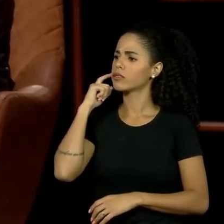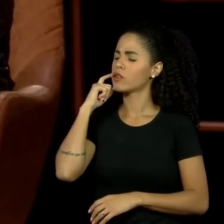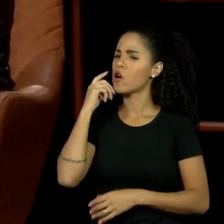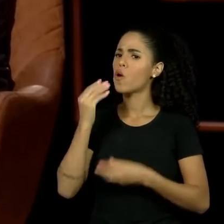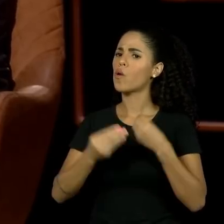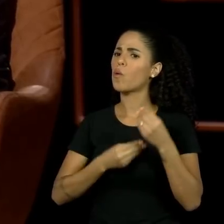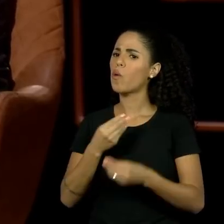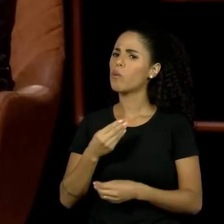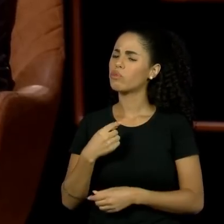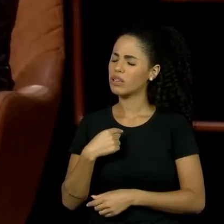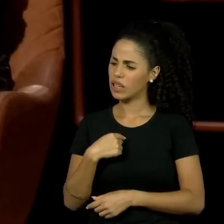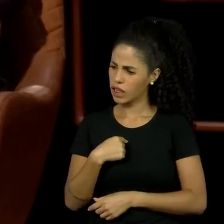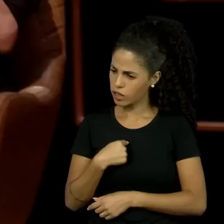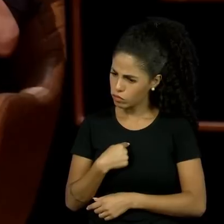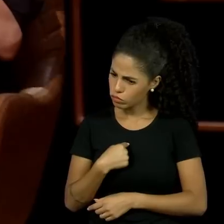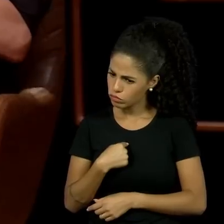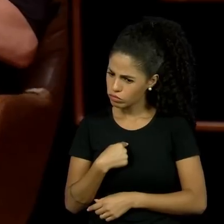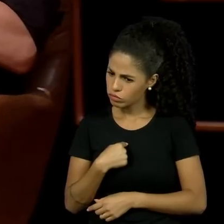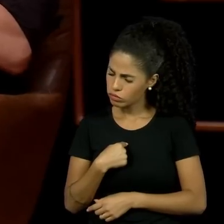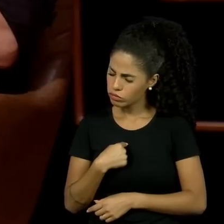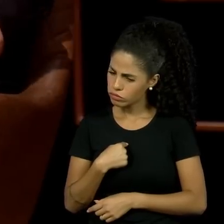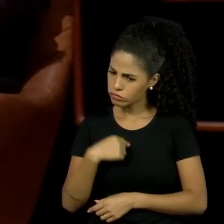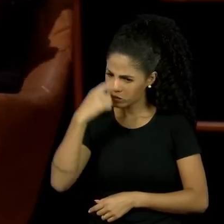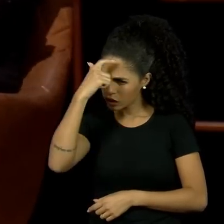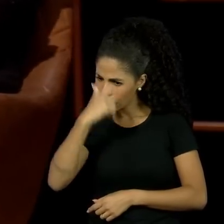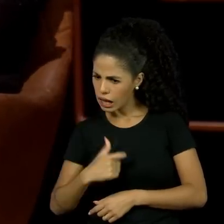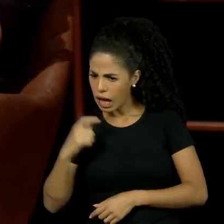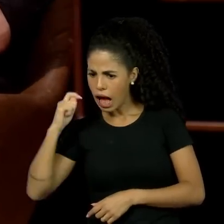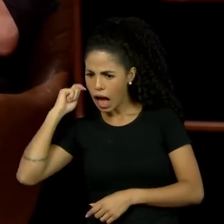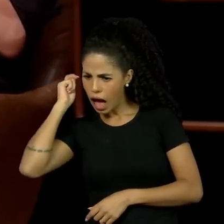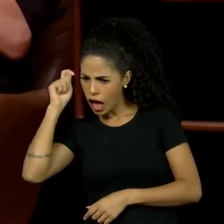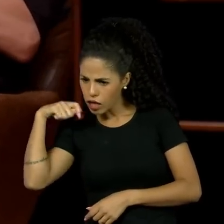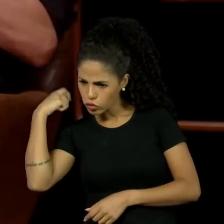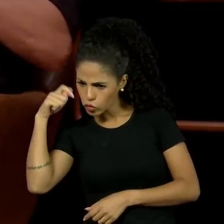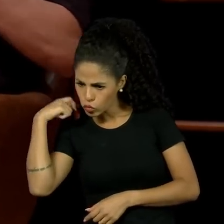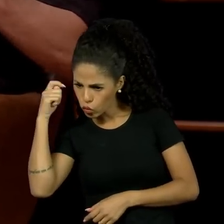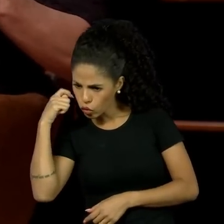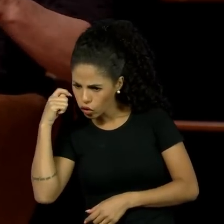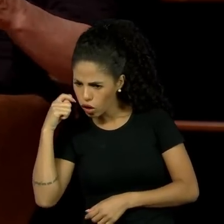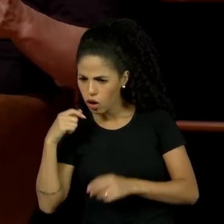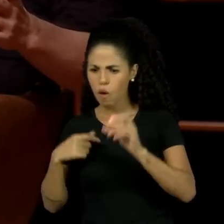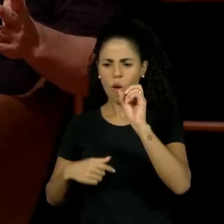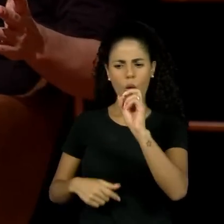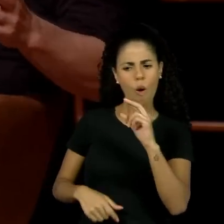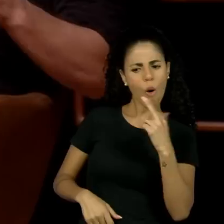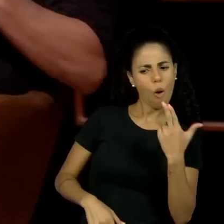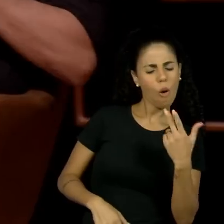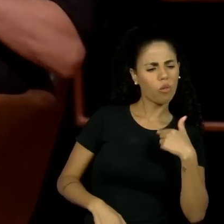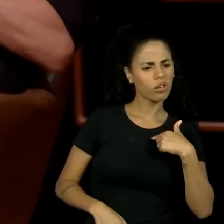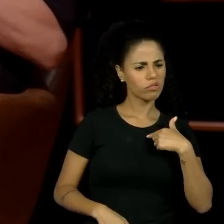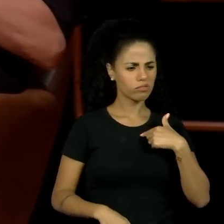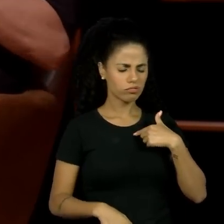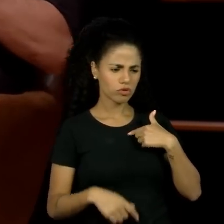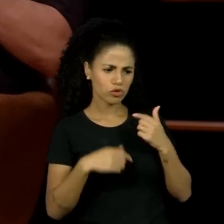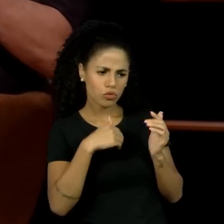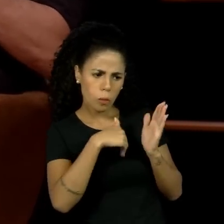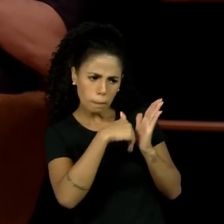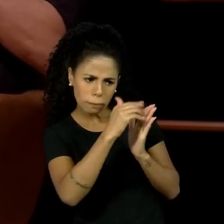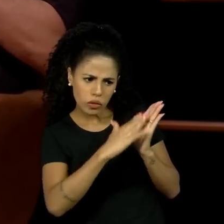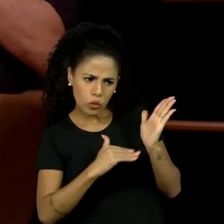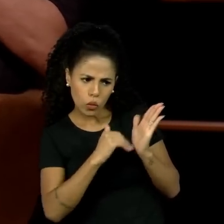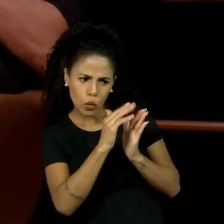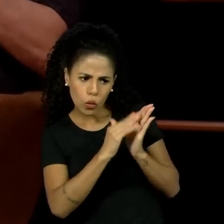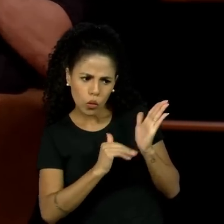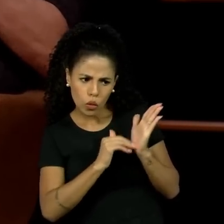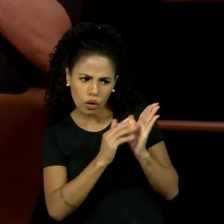vai ser agora? Eu sou ator ou eu sou artista plástico? Eu